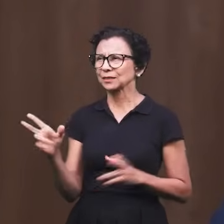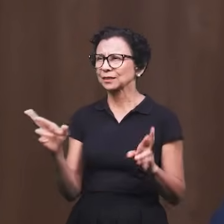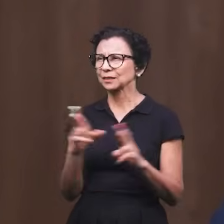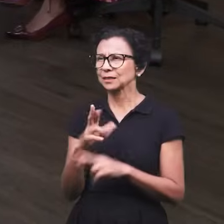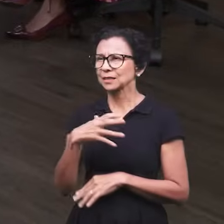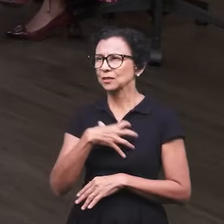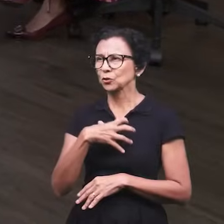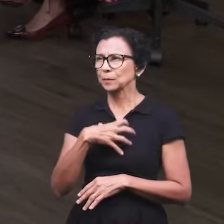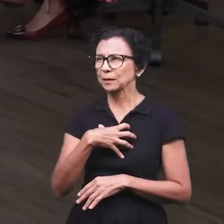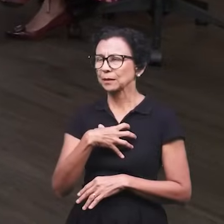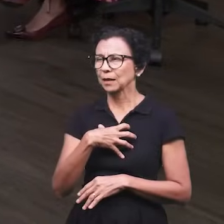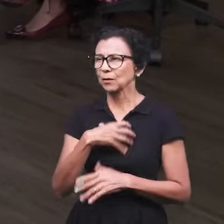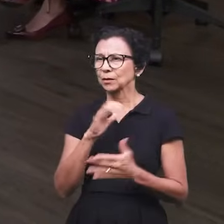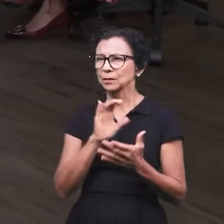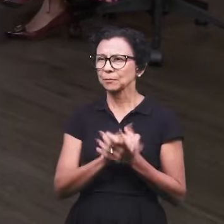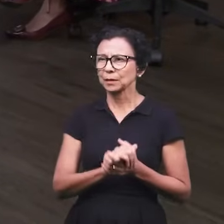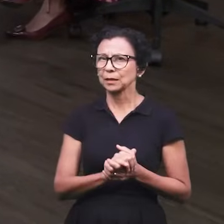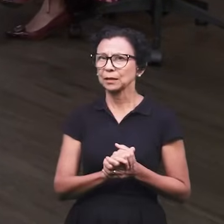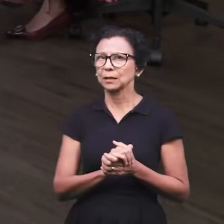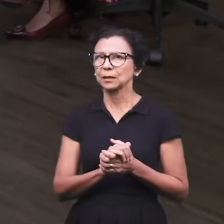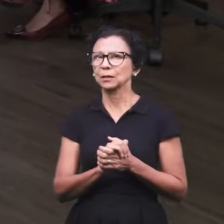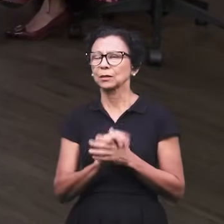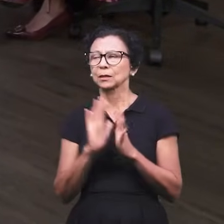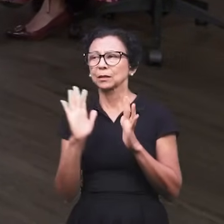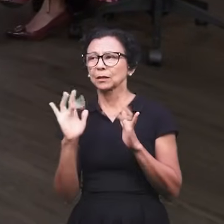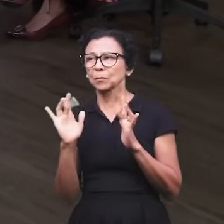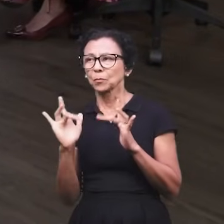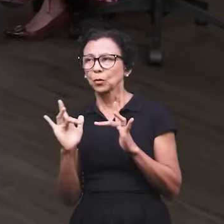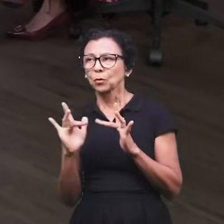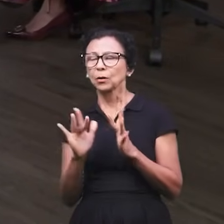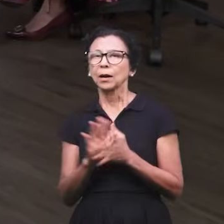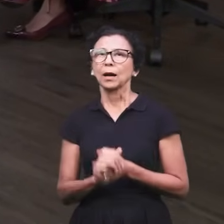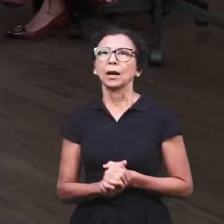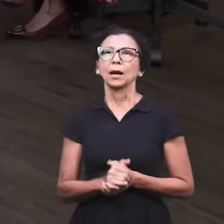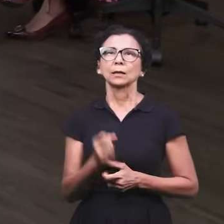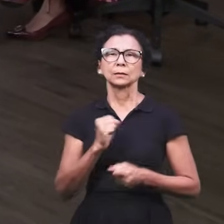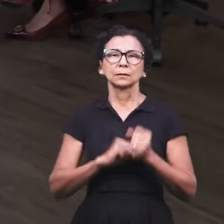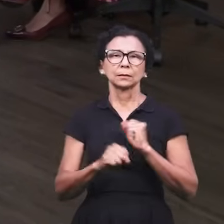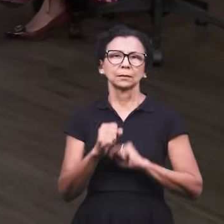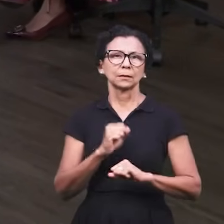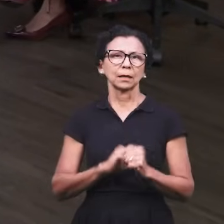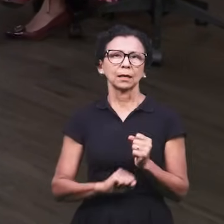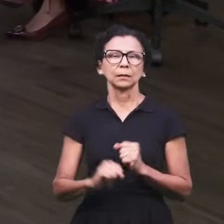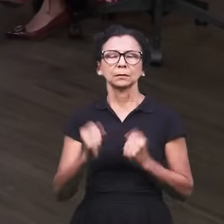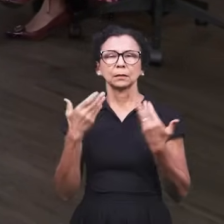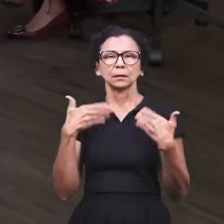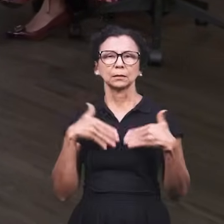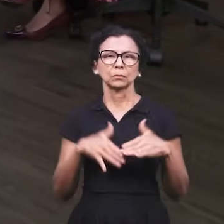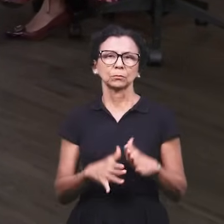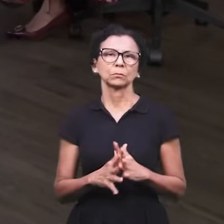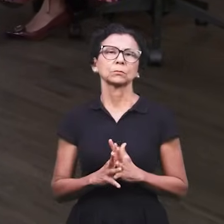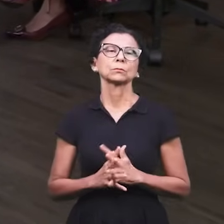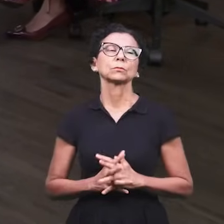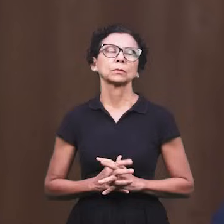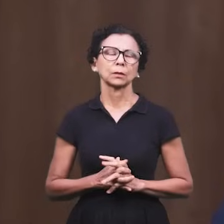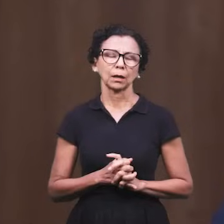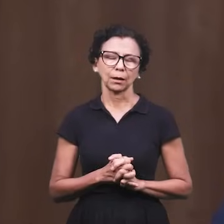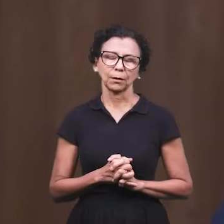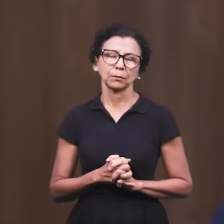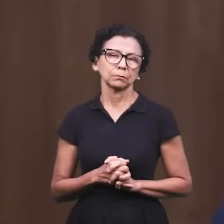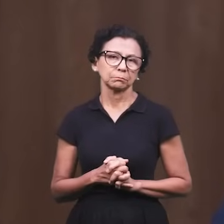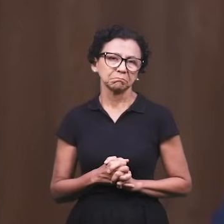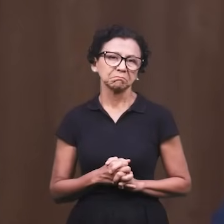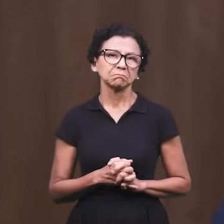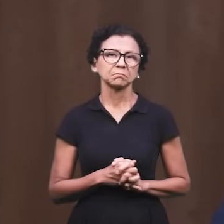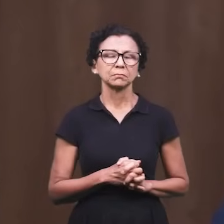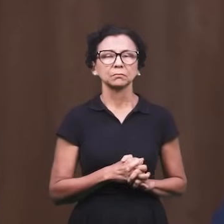Casamentos, amores, são expectativas naturais, né, na vida de um jovem, daquilo